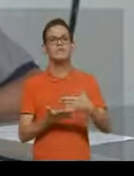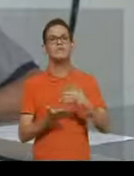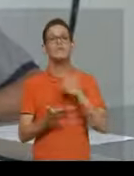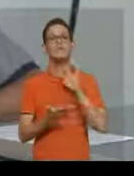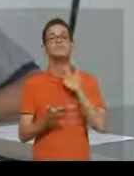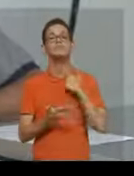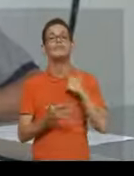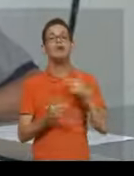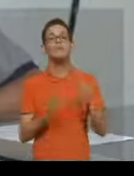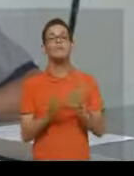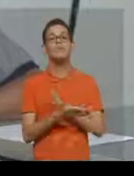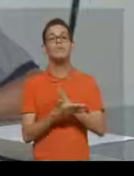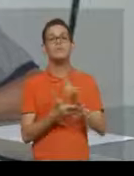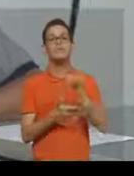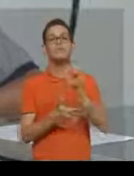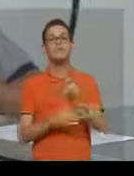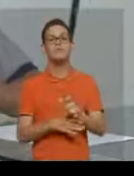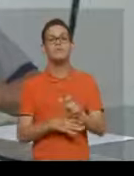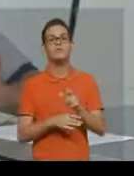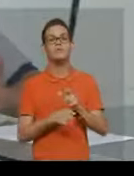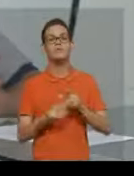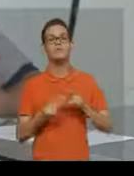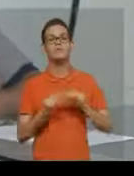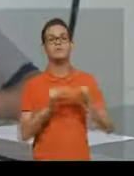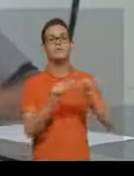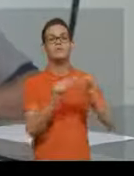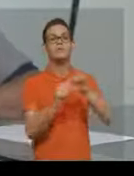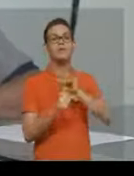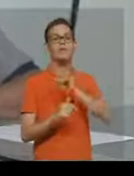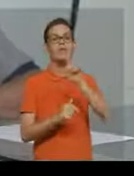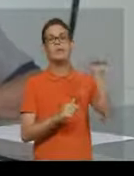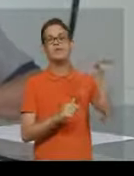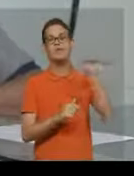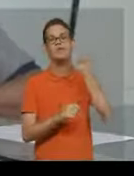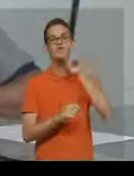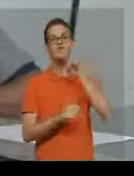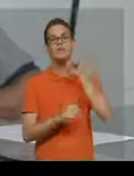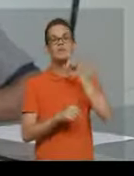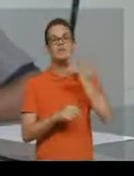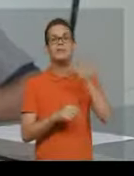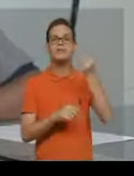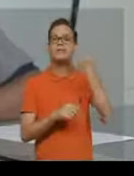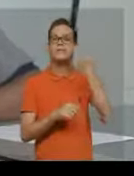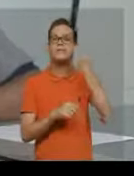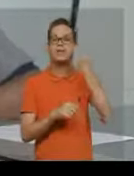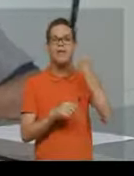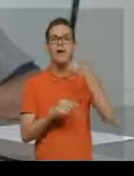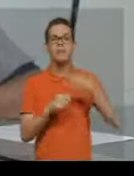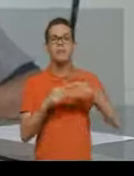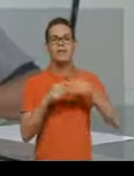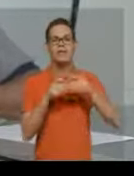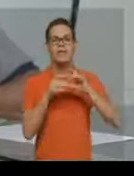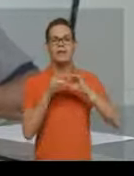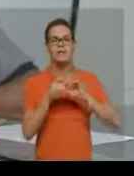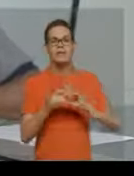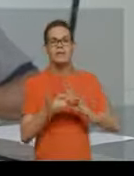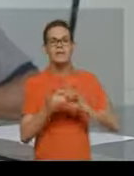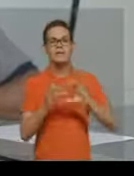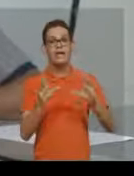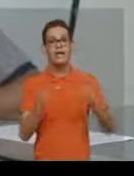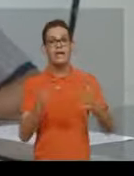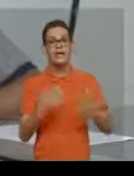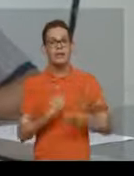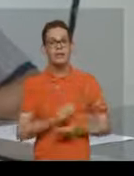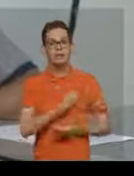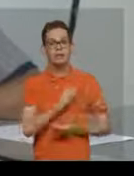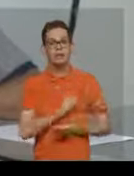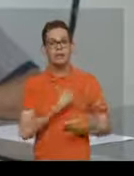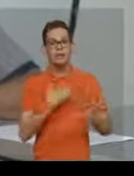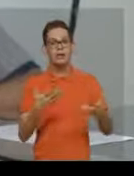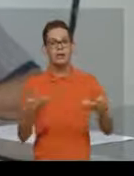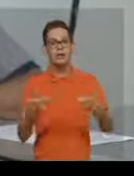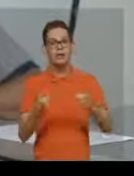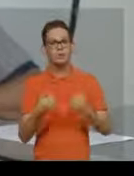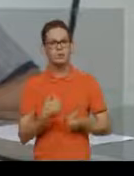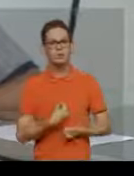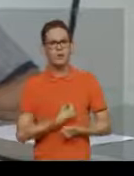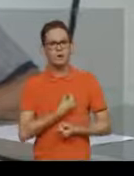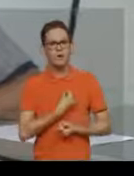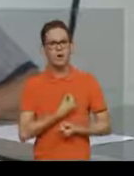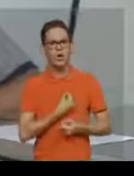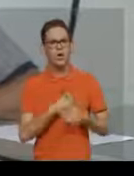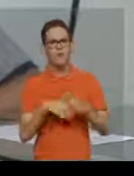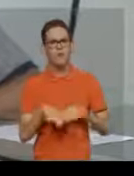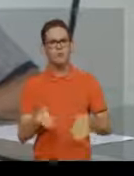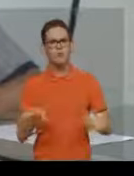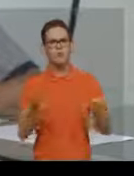de muitas pessoas em buscarem nos Estados Unidos uma maior liberdade, uma melhor qualidade de vida, uma